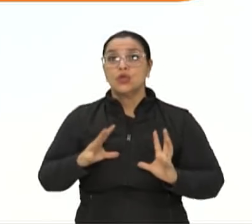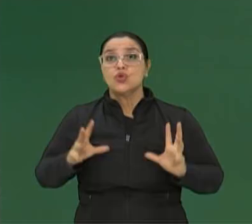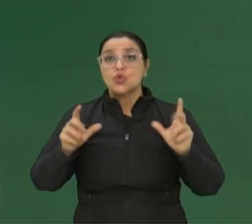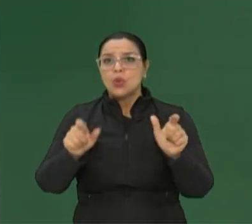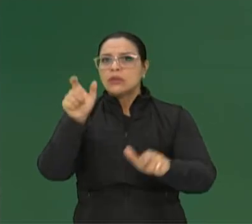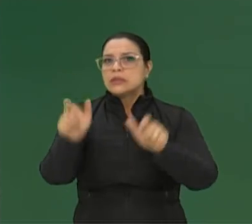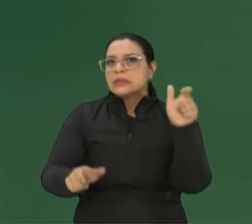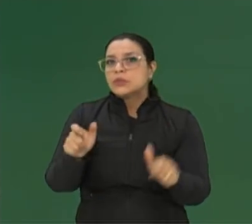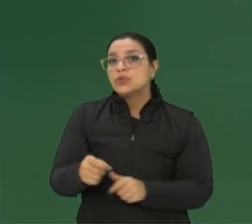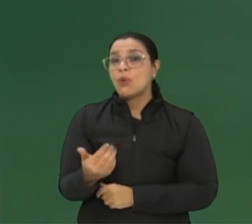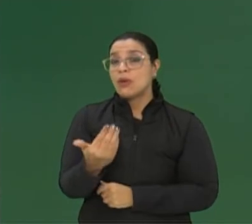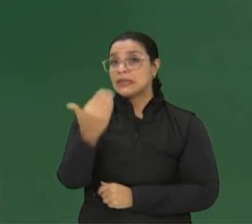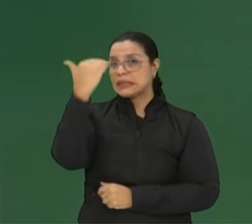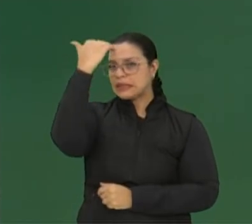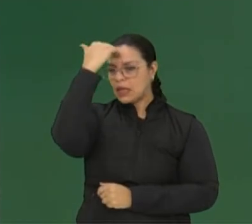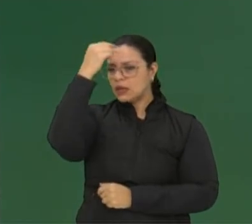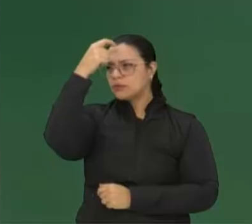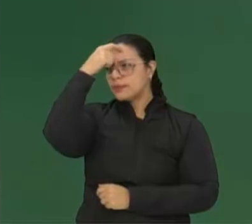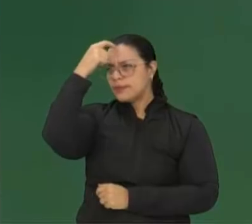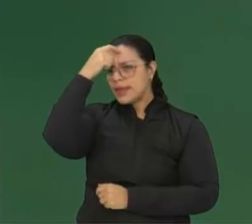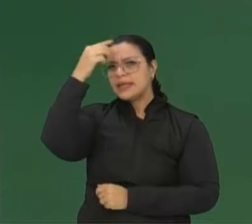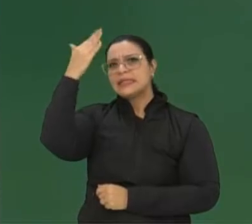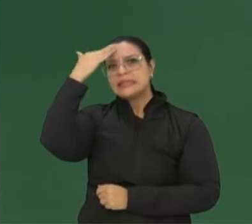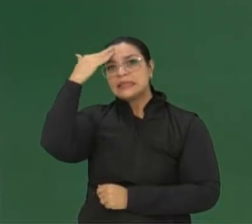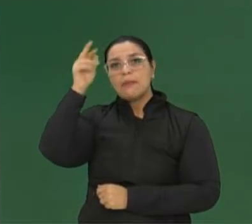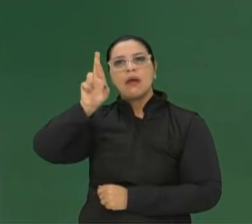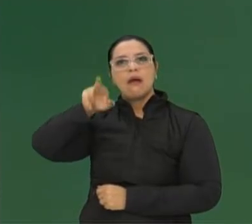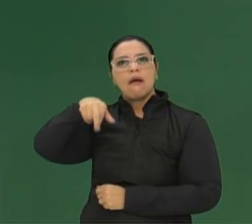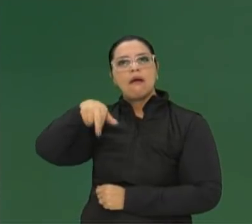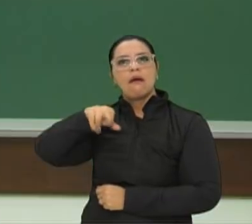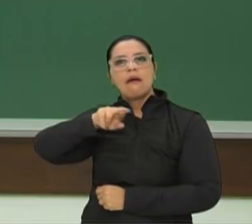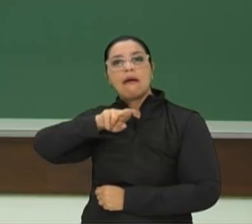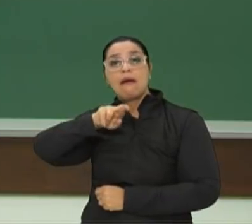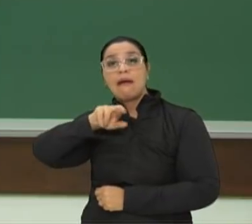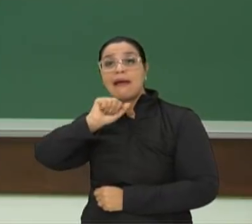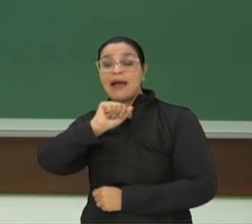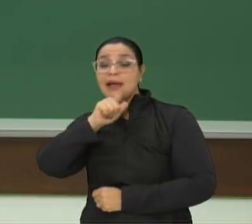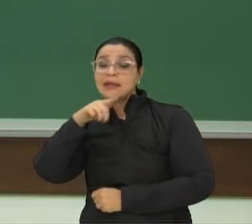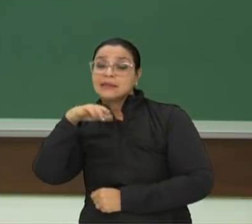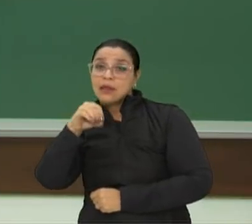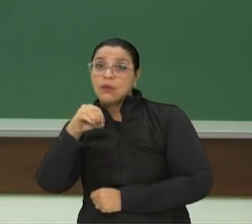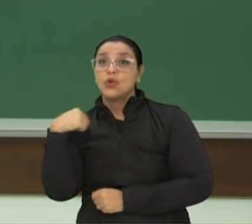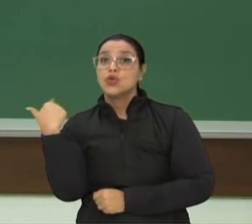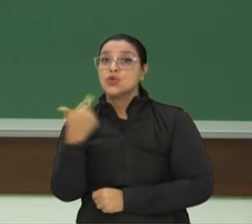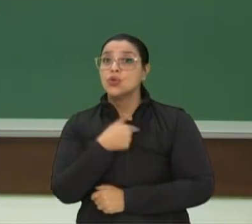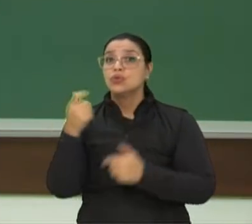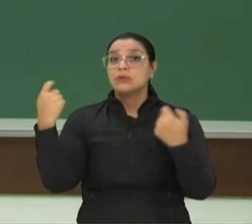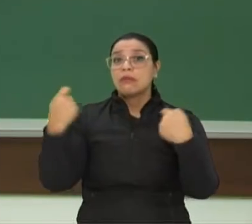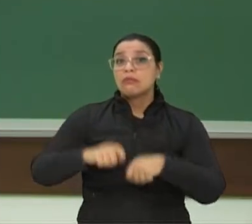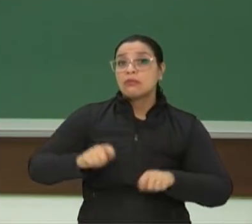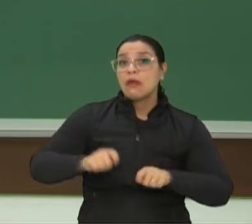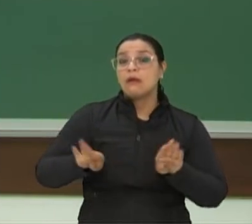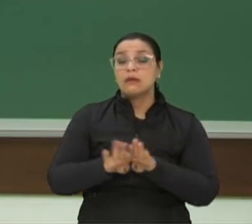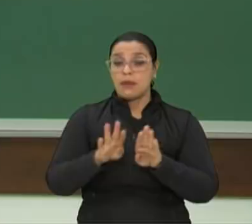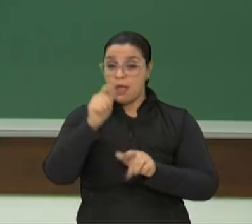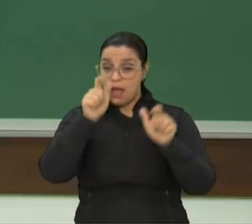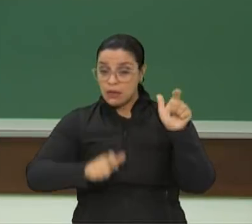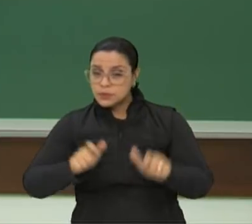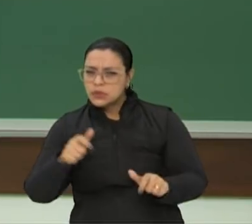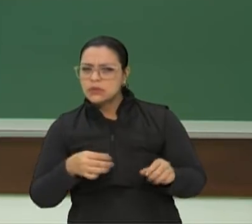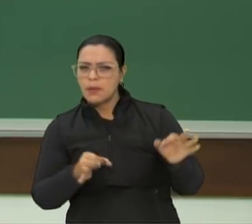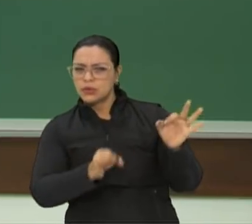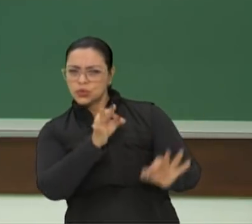humano é igual em ter bom senso, em ter razão. E é a razão que dá a capacidade do ser humano de